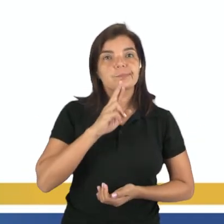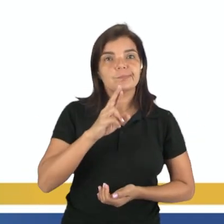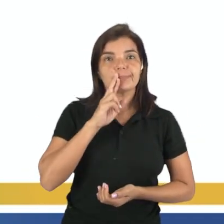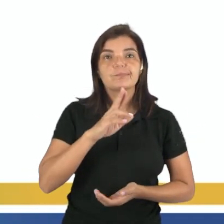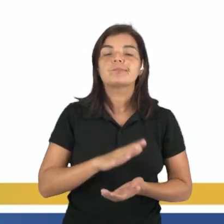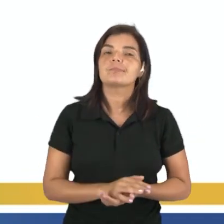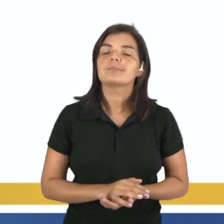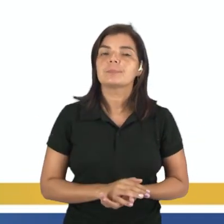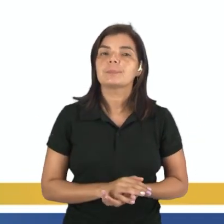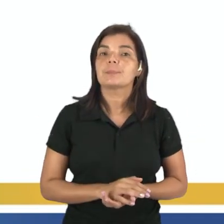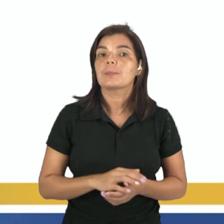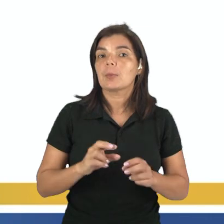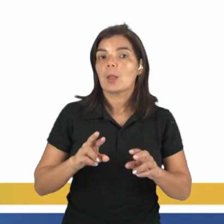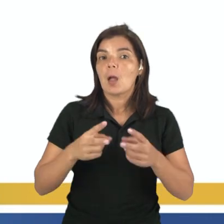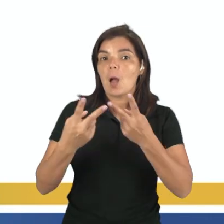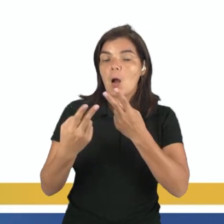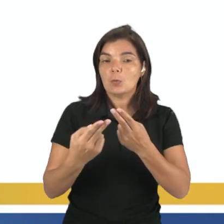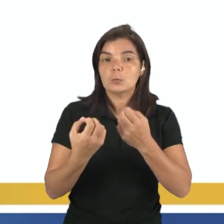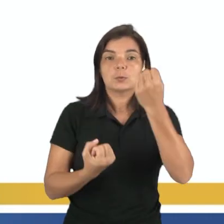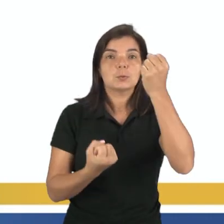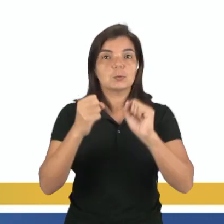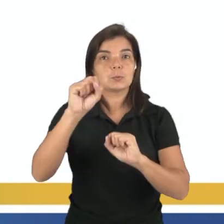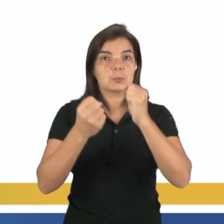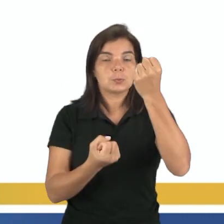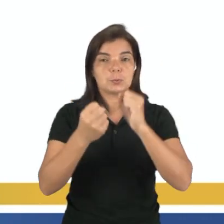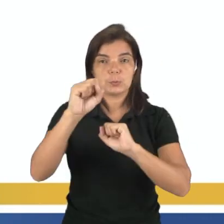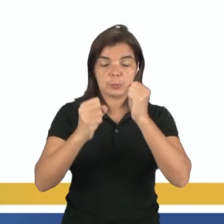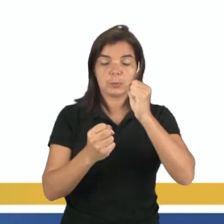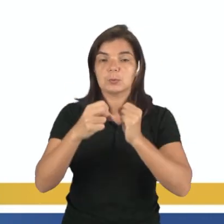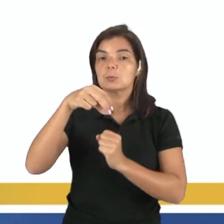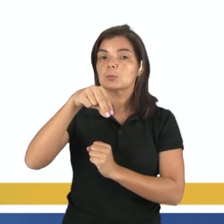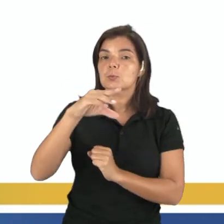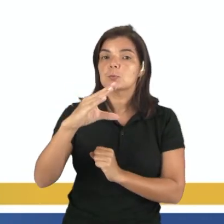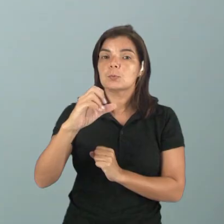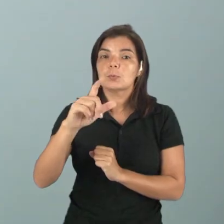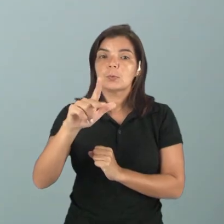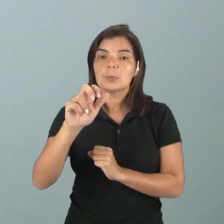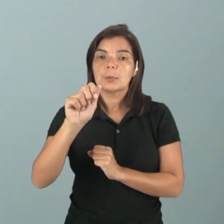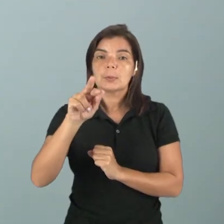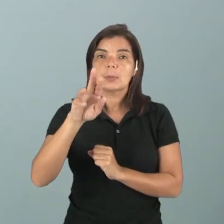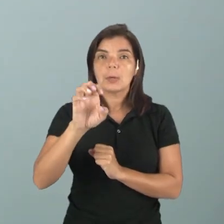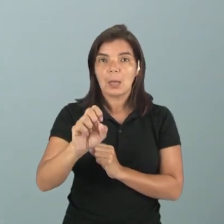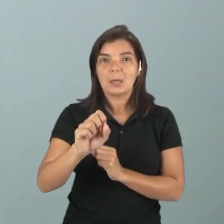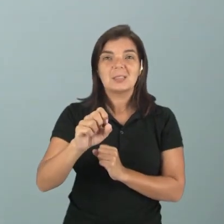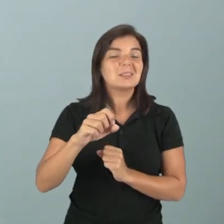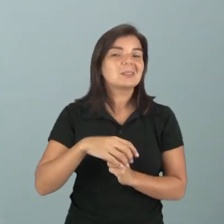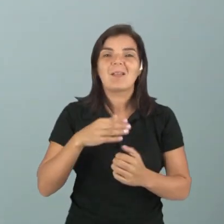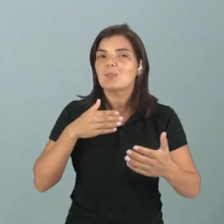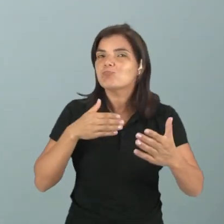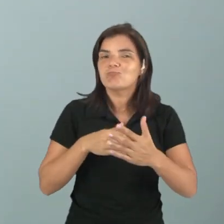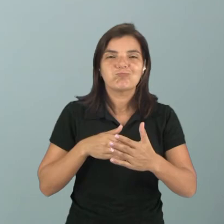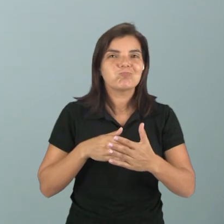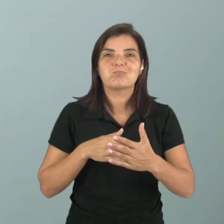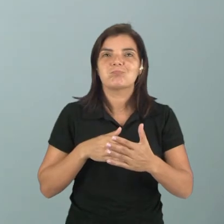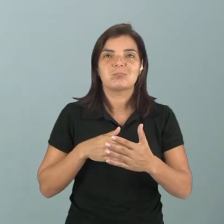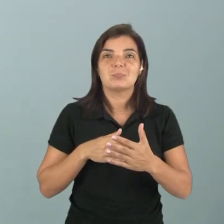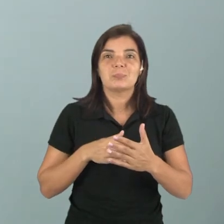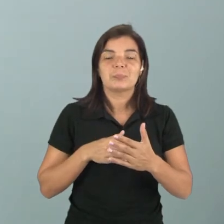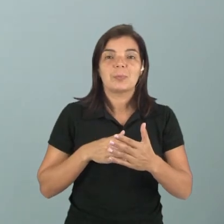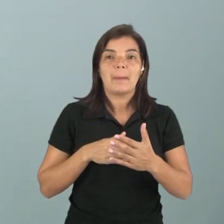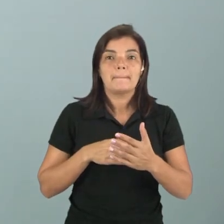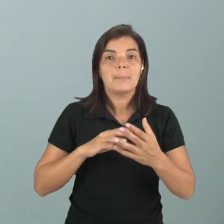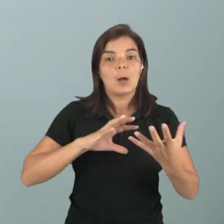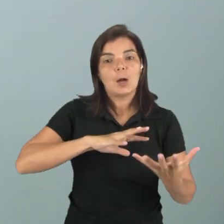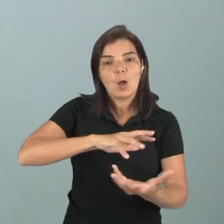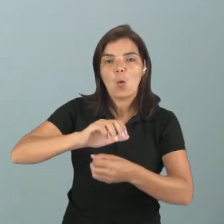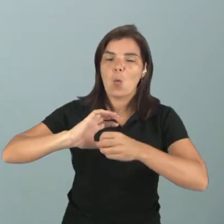caso aí, a única que se encaixa vai ser a atuação de usinas nucleares, tá? Ela não vai causar impactos para a